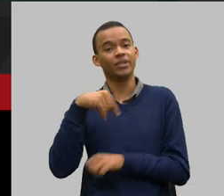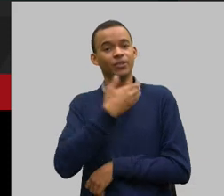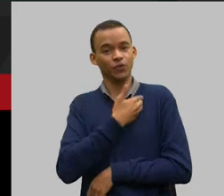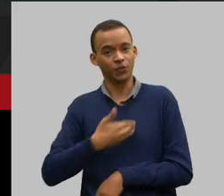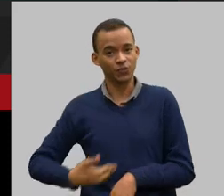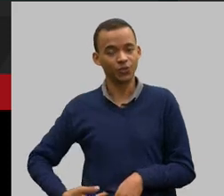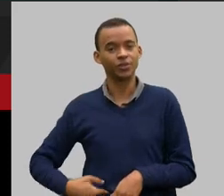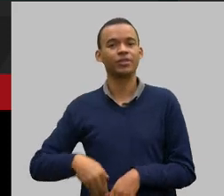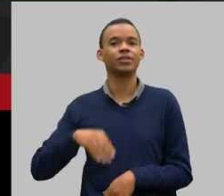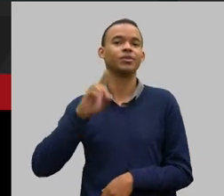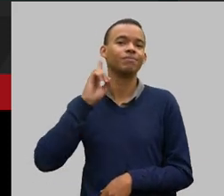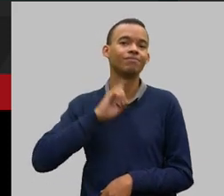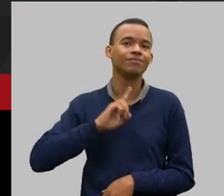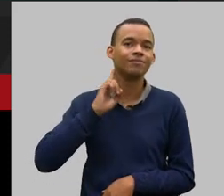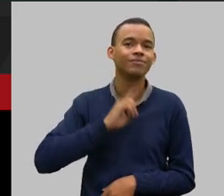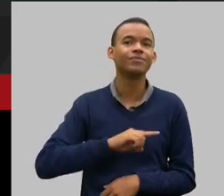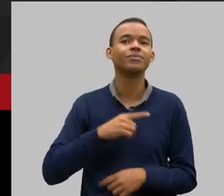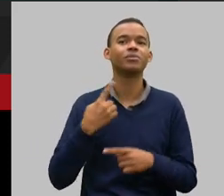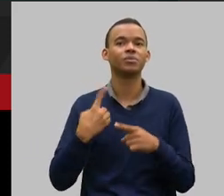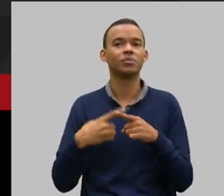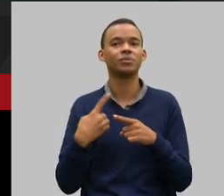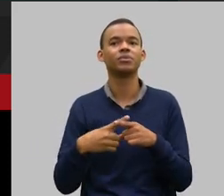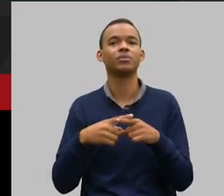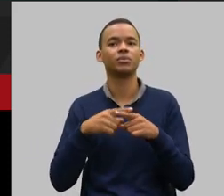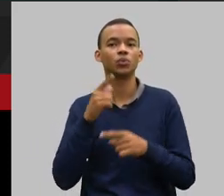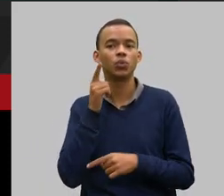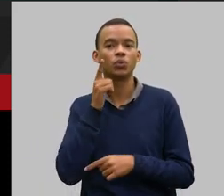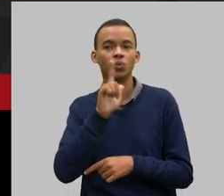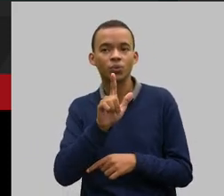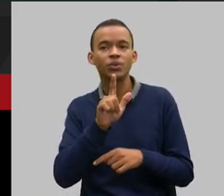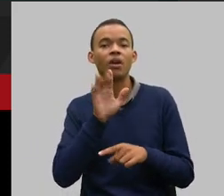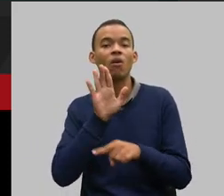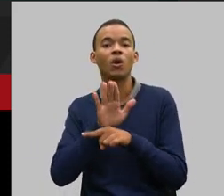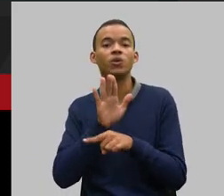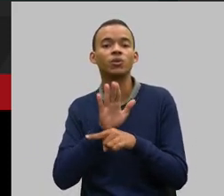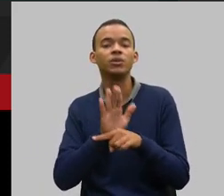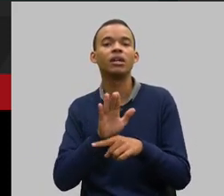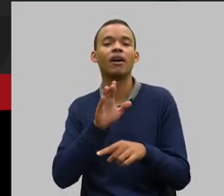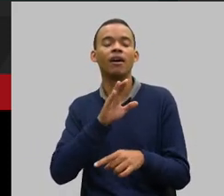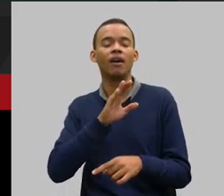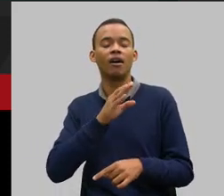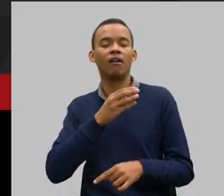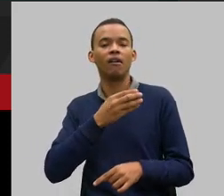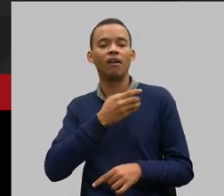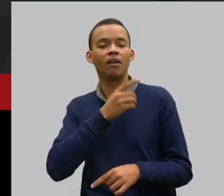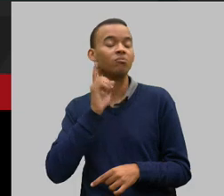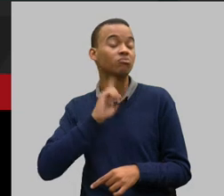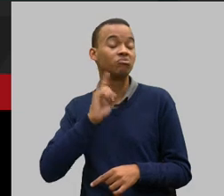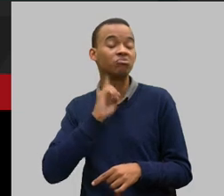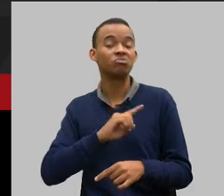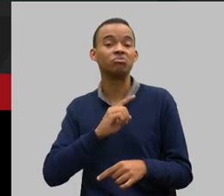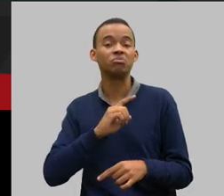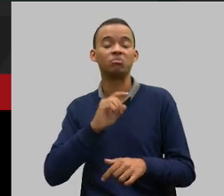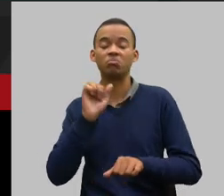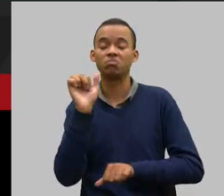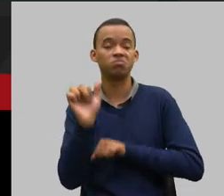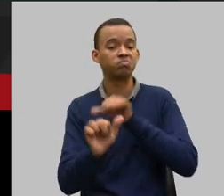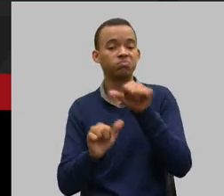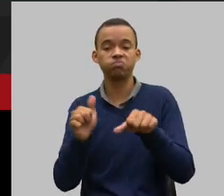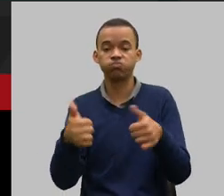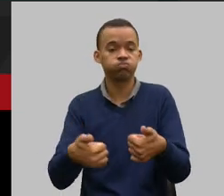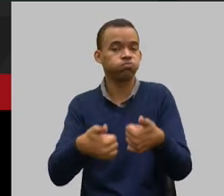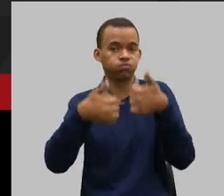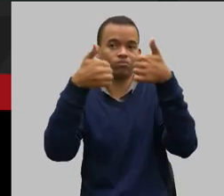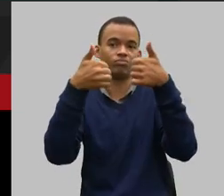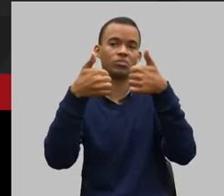Minas Gerais porque estão realmente mudando a vida dos mineiros sejam em setores tradicionais seja também em